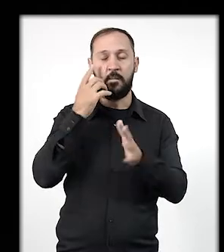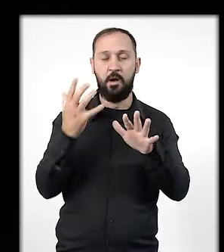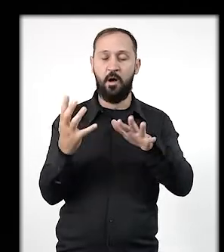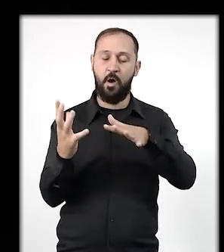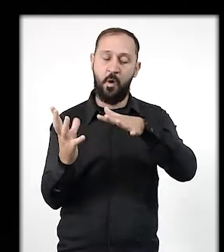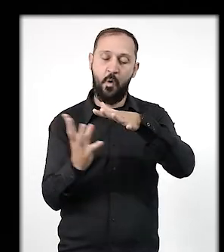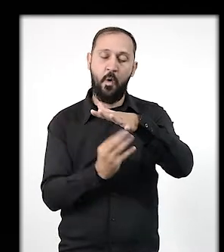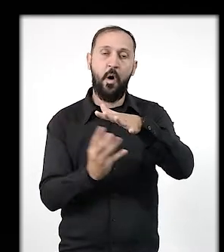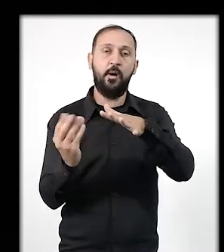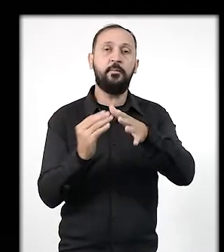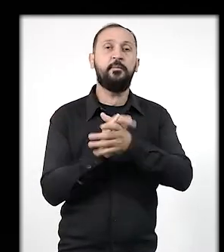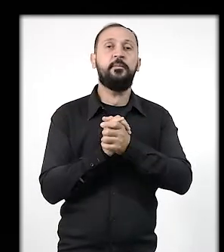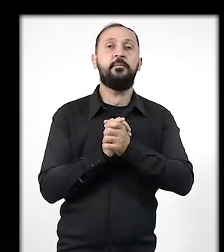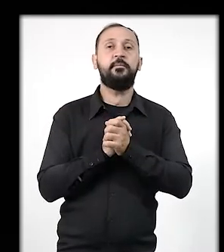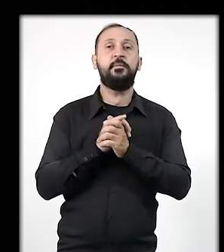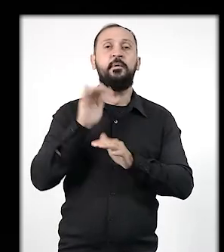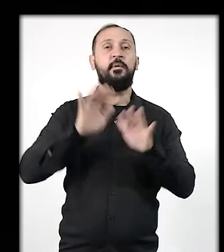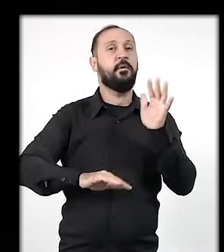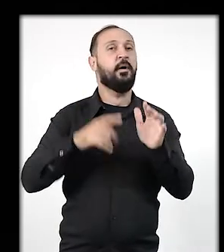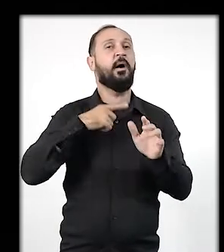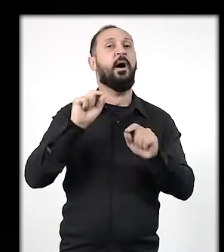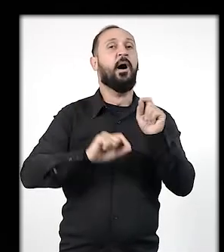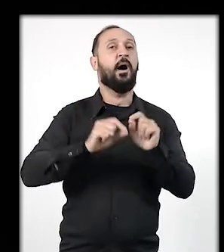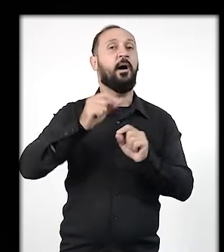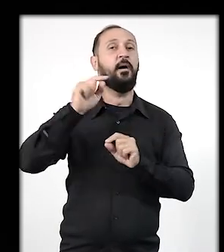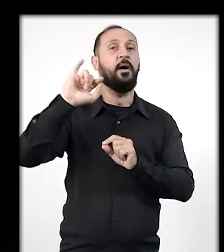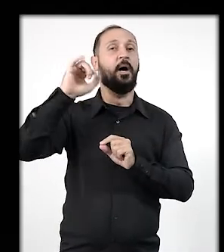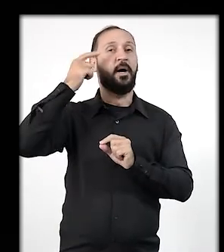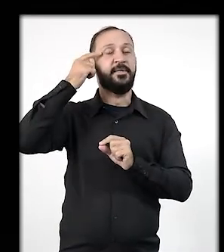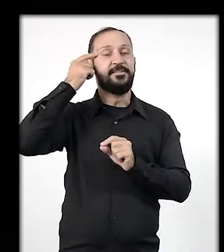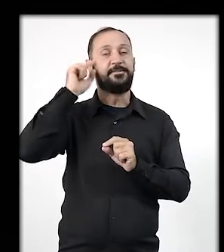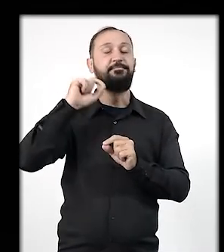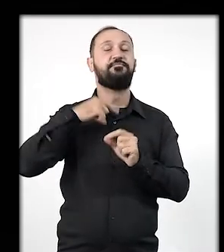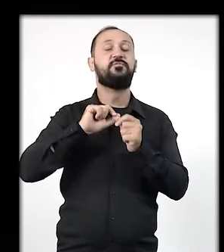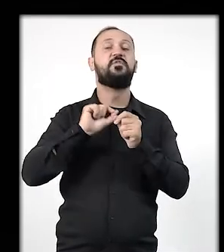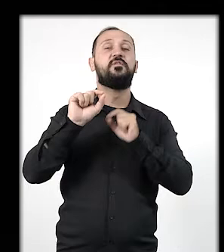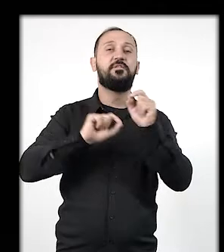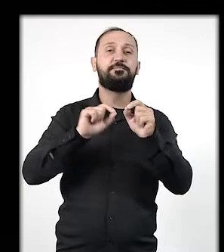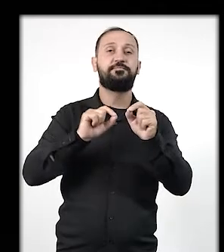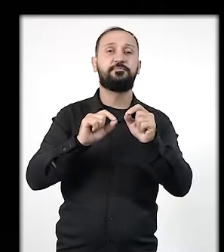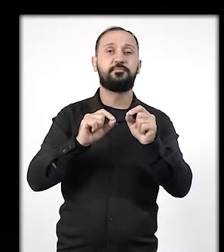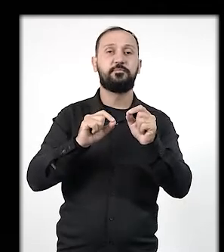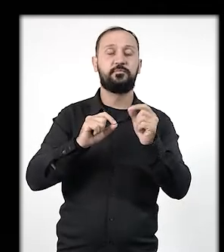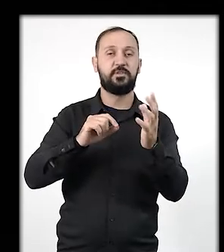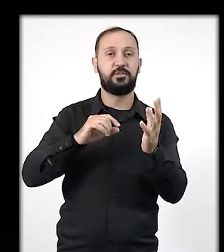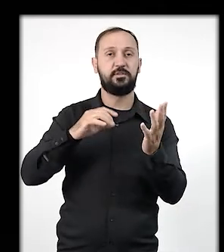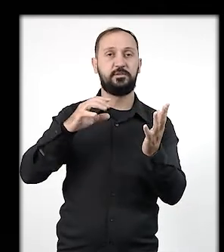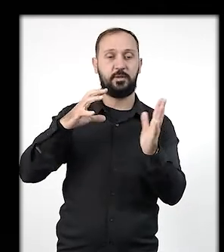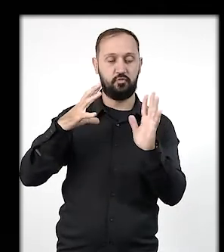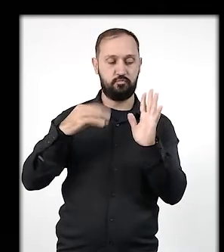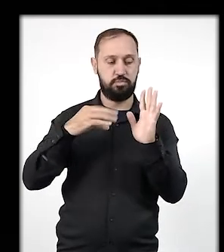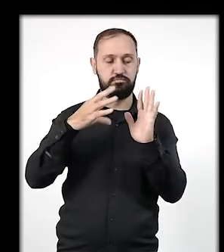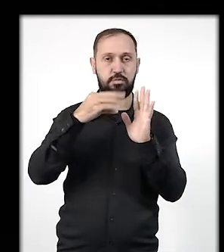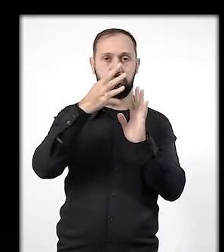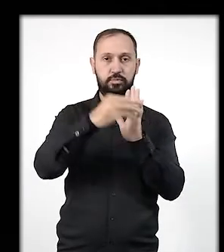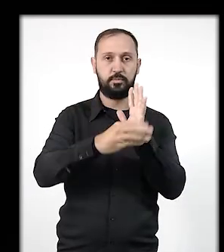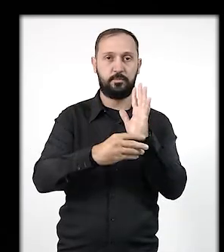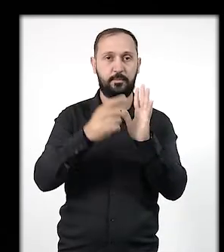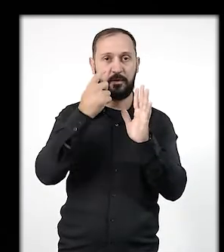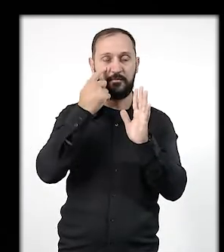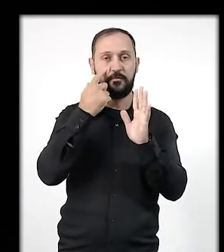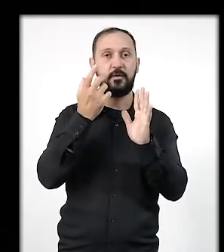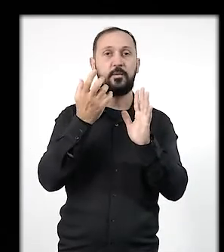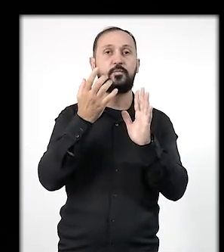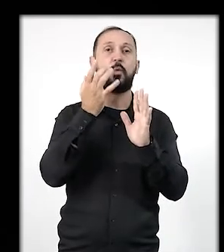scanners, né? Em alguns casos, chineses utilizam radiografias das mãos para fazer a medida, na verdade,